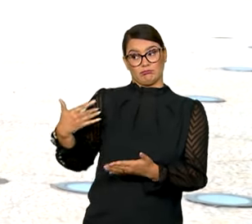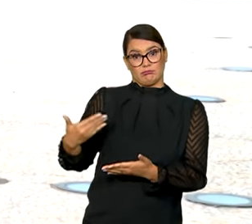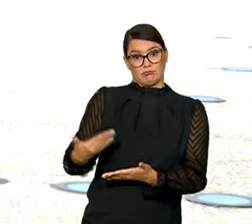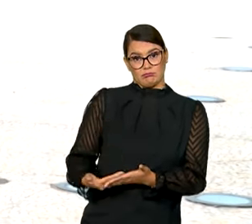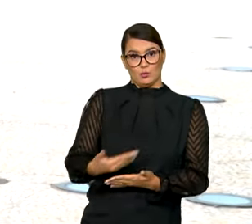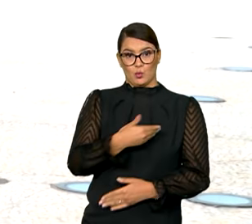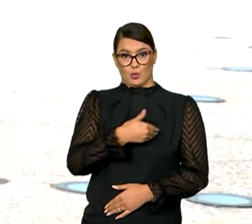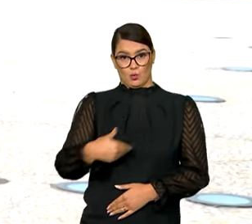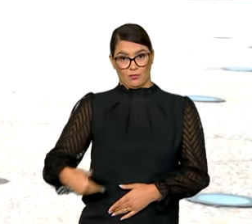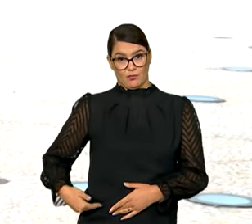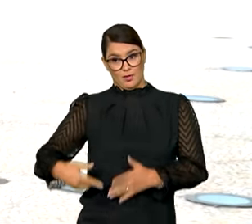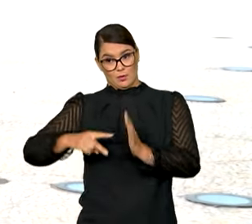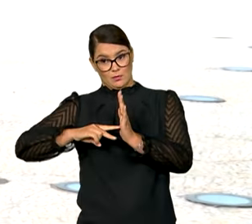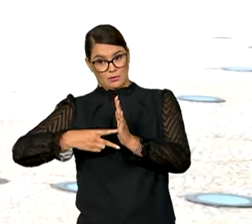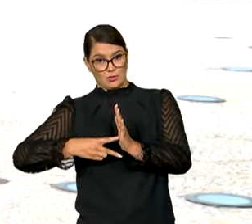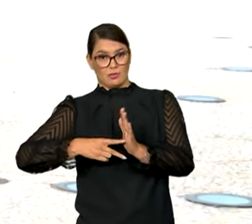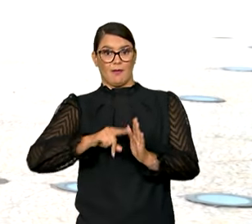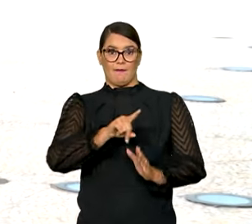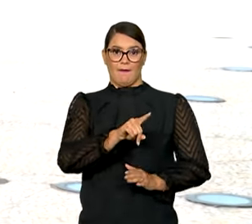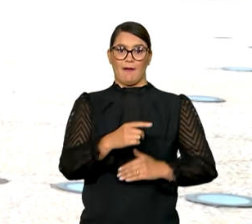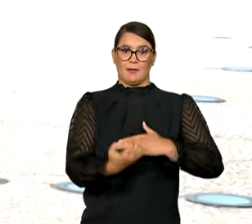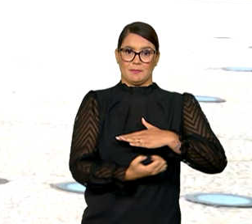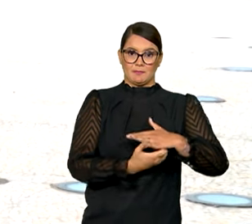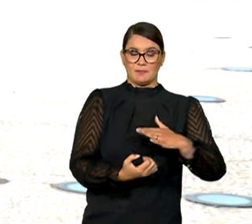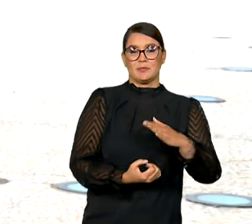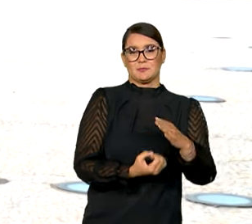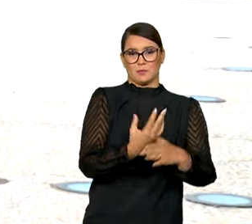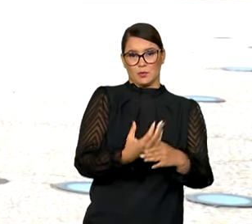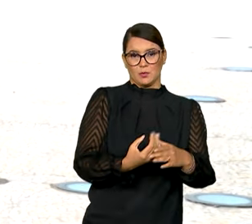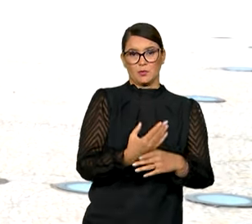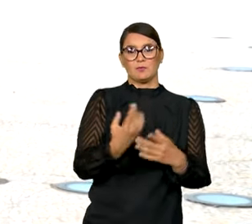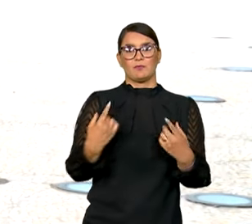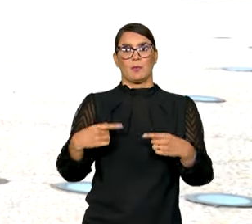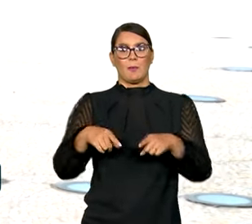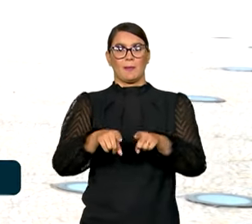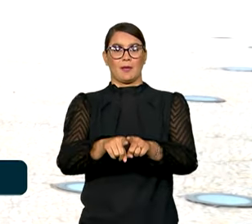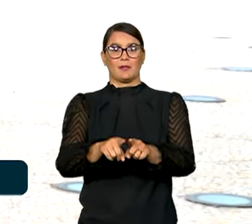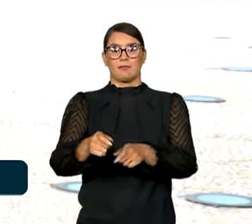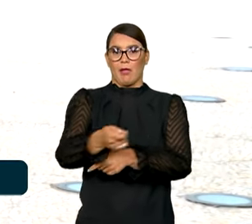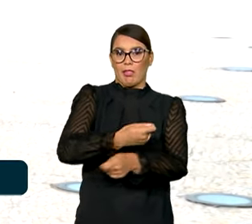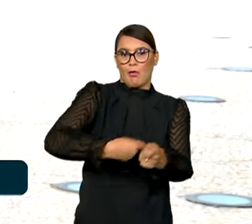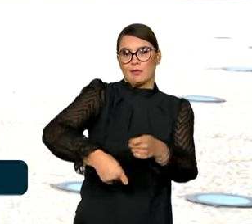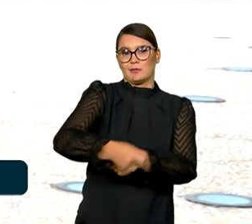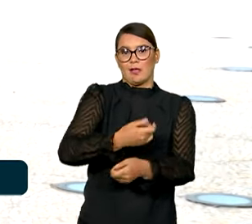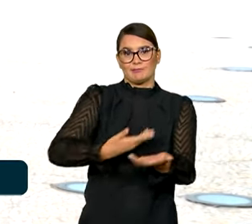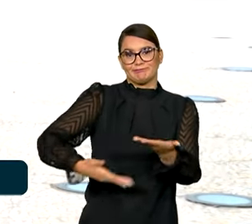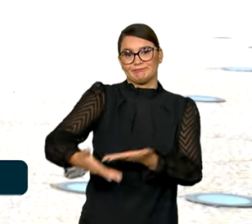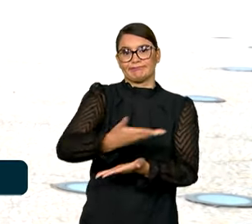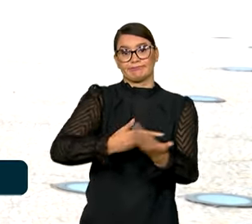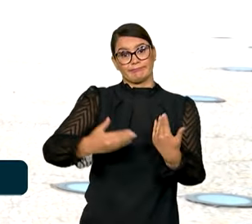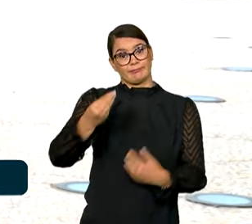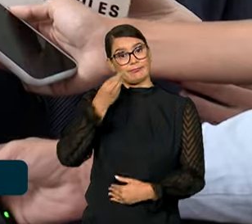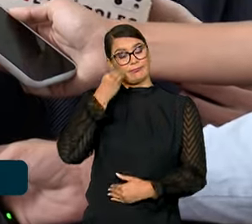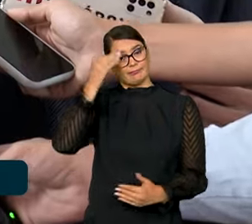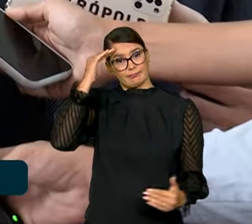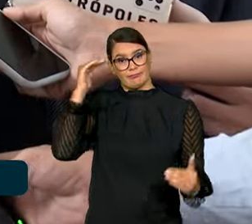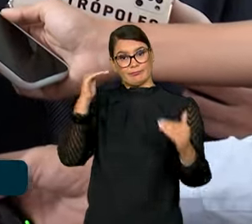governos, centrais sindicais e setor produtivo devem participar de uma mesa de negociações em busca de